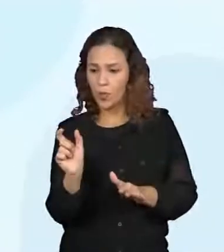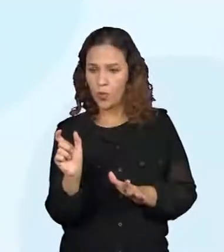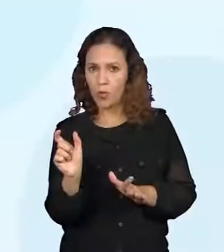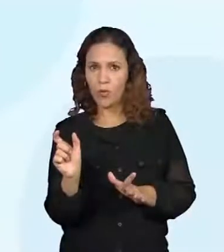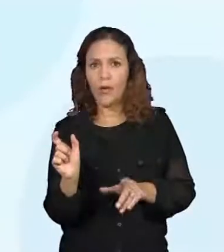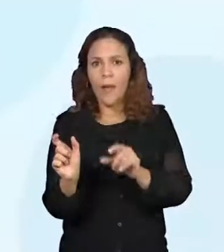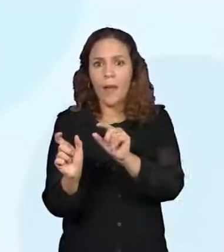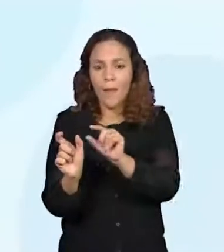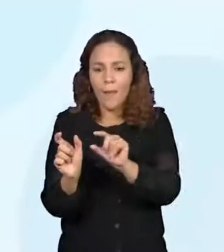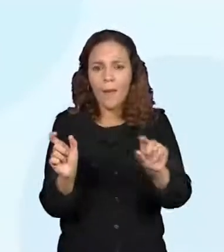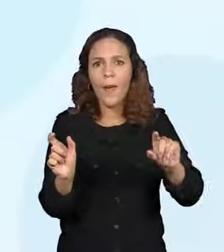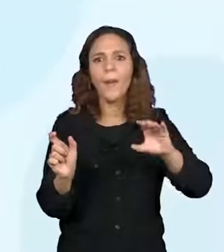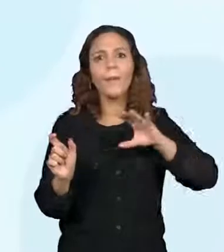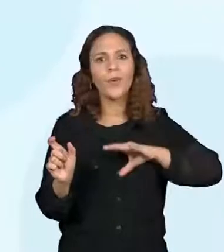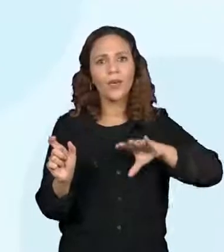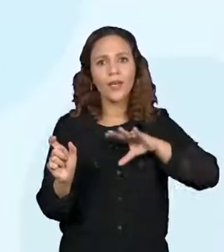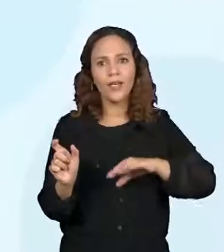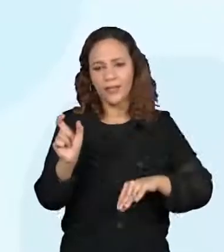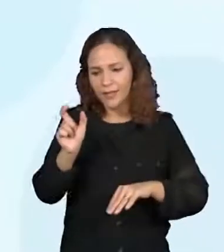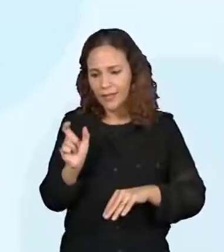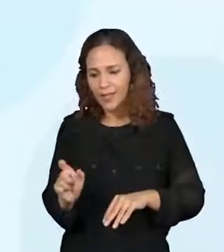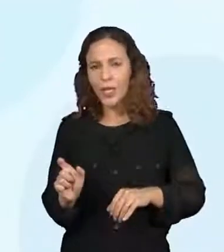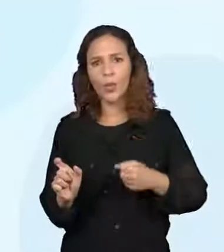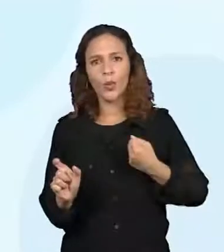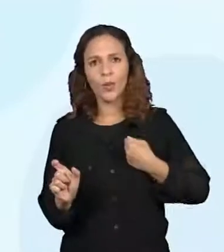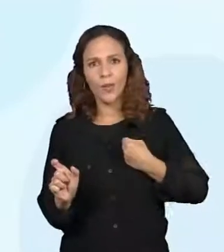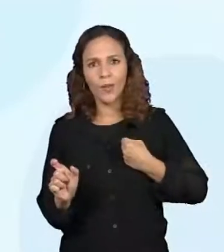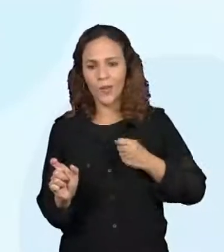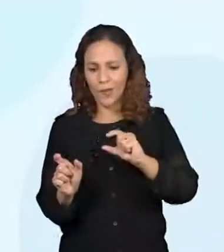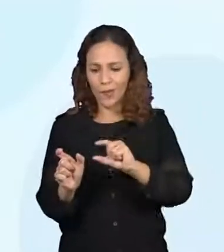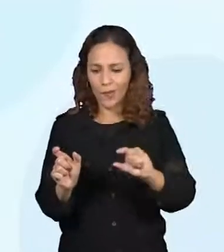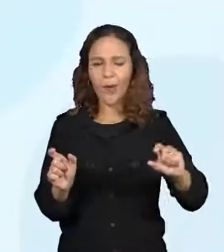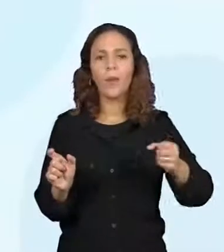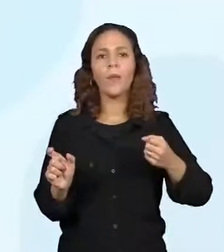cada ingrediente. Pensando aí no segundo tópico, na